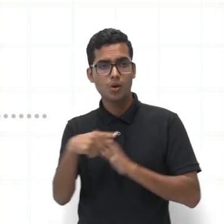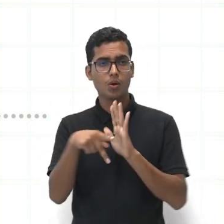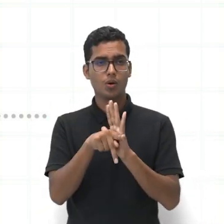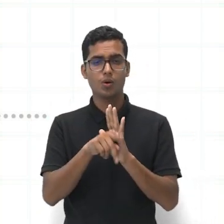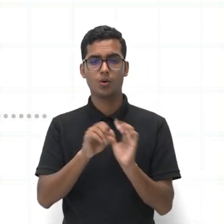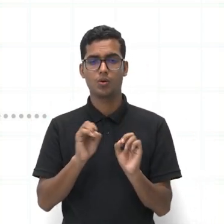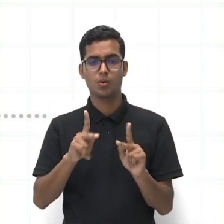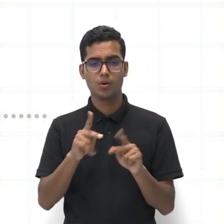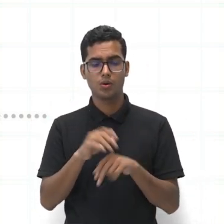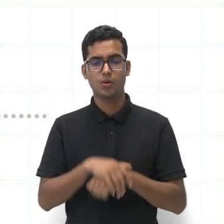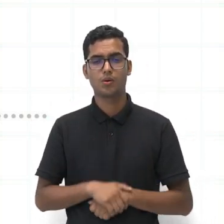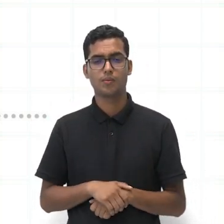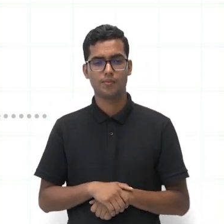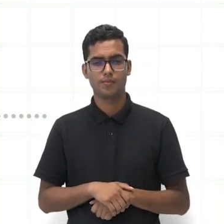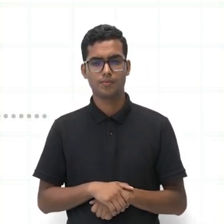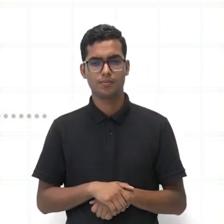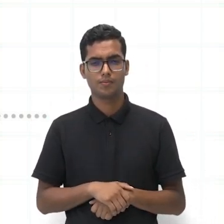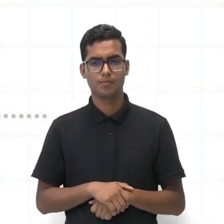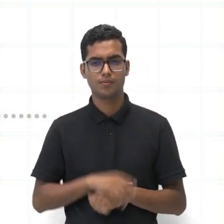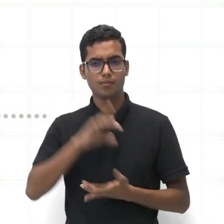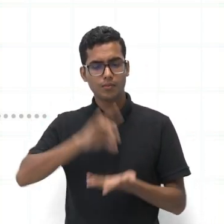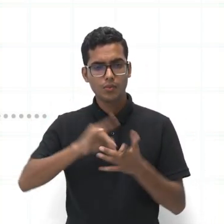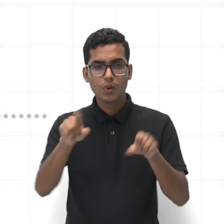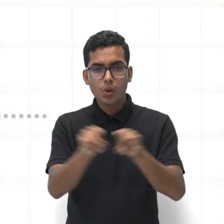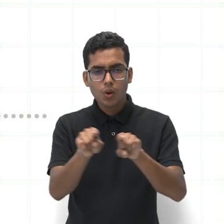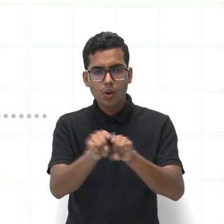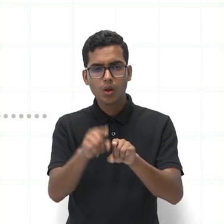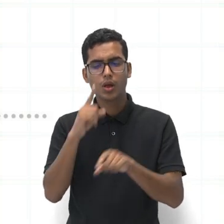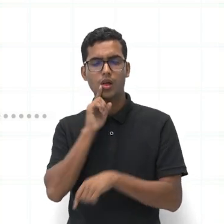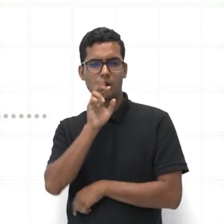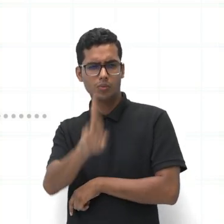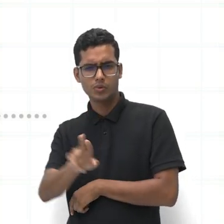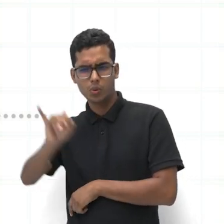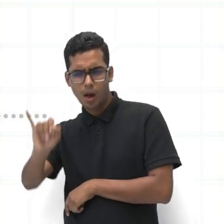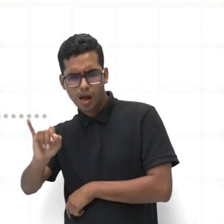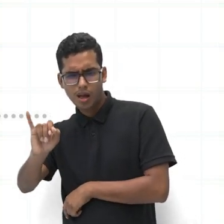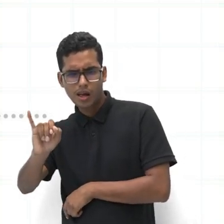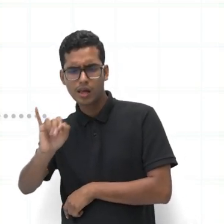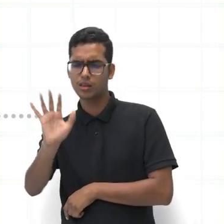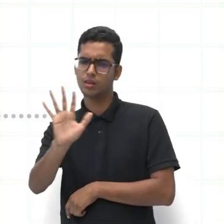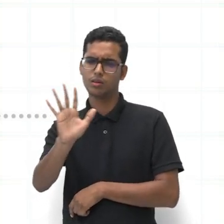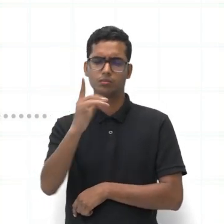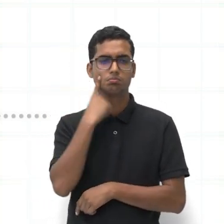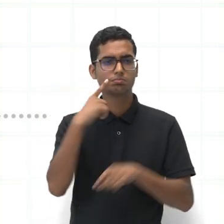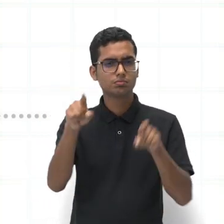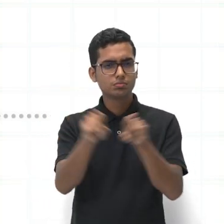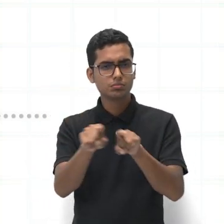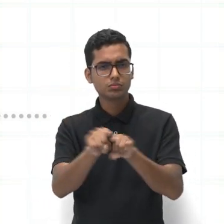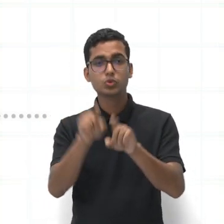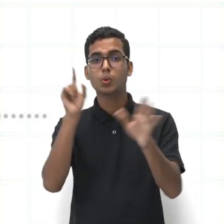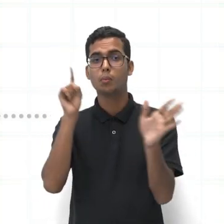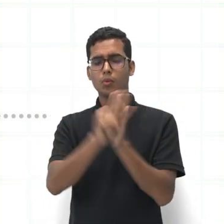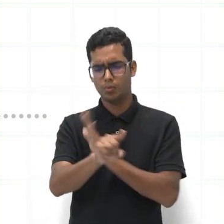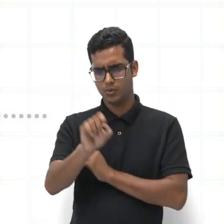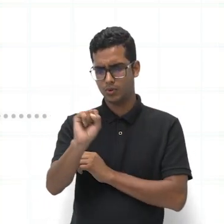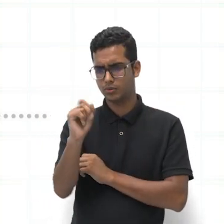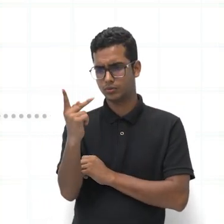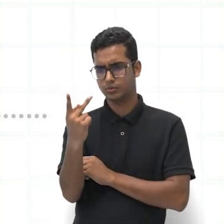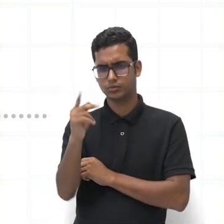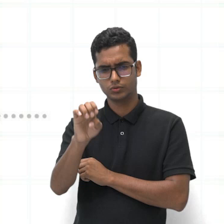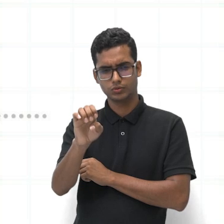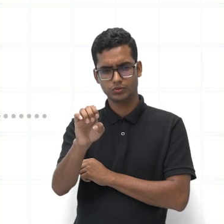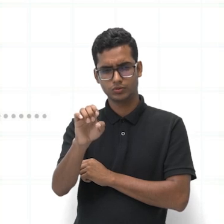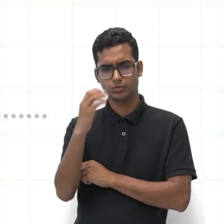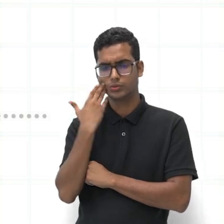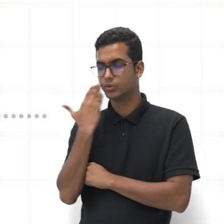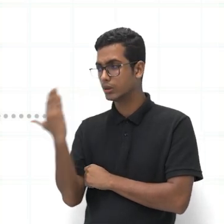não, tá? Porque eu não vou responder com I, na verdade. Foi perguntado she. Se